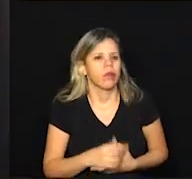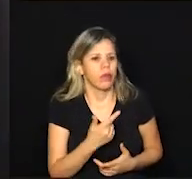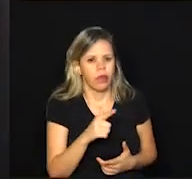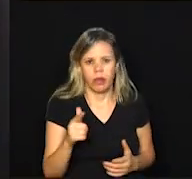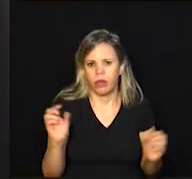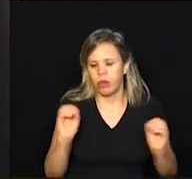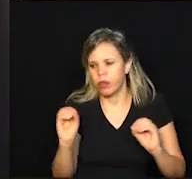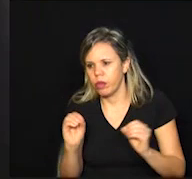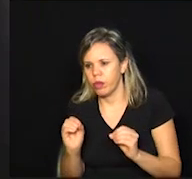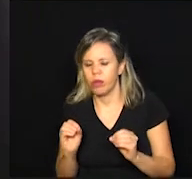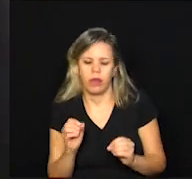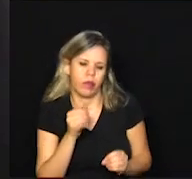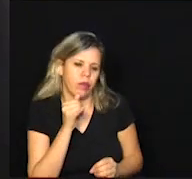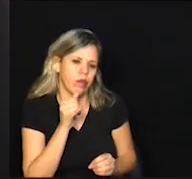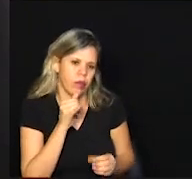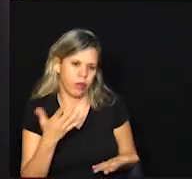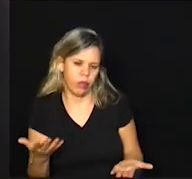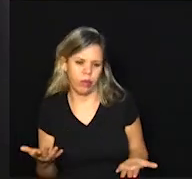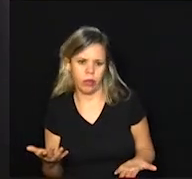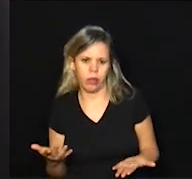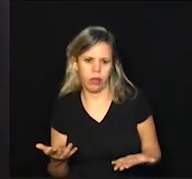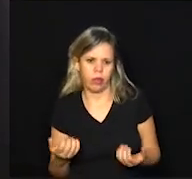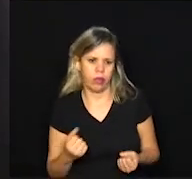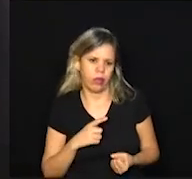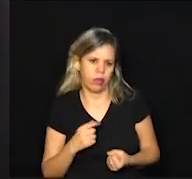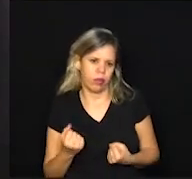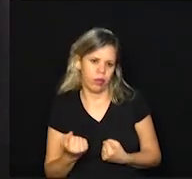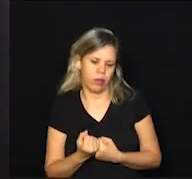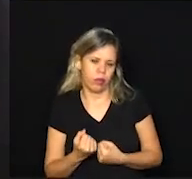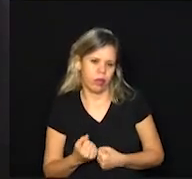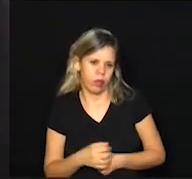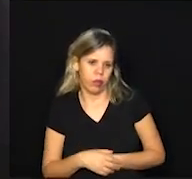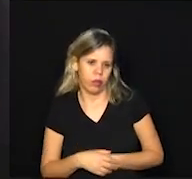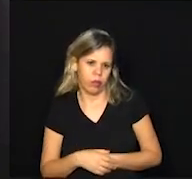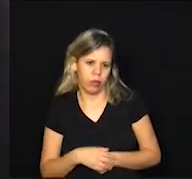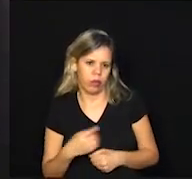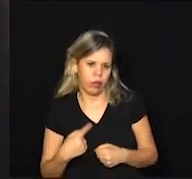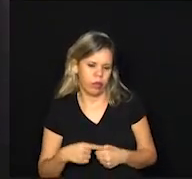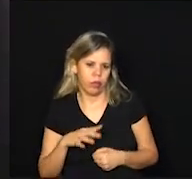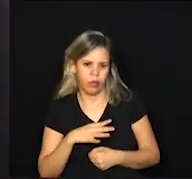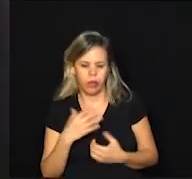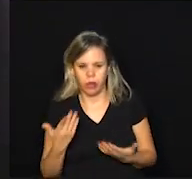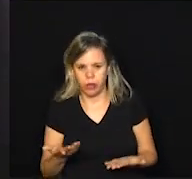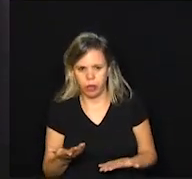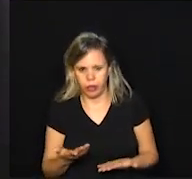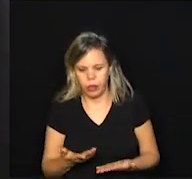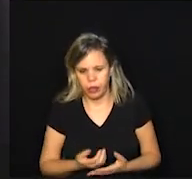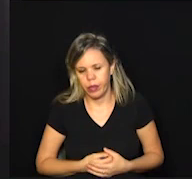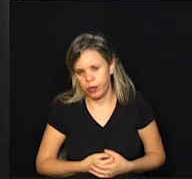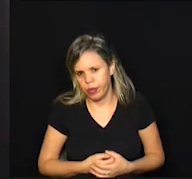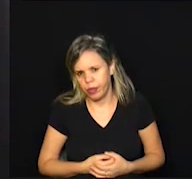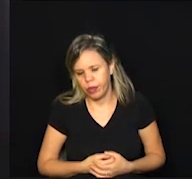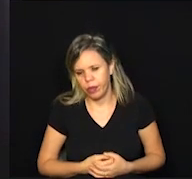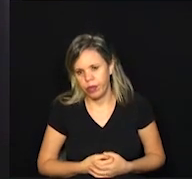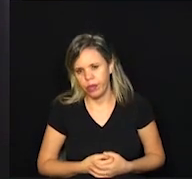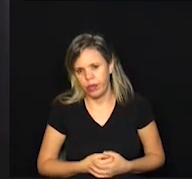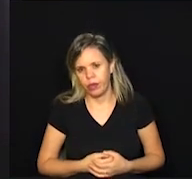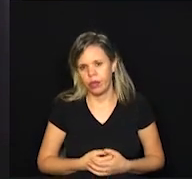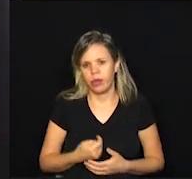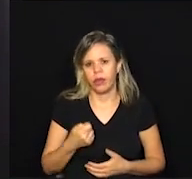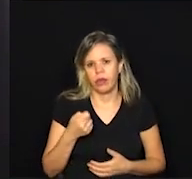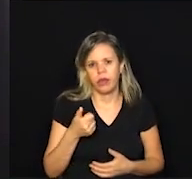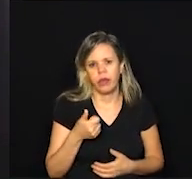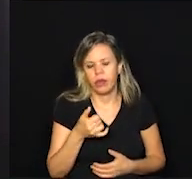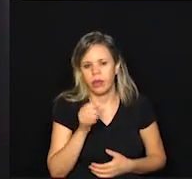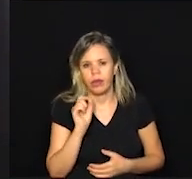que não tem dado contrapartida para para o município Então essa é uma forma de uma é quase